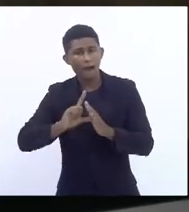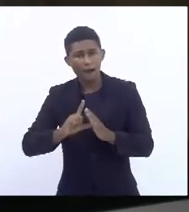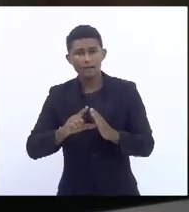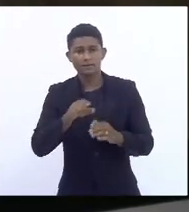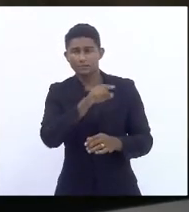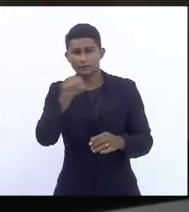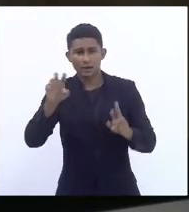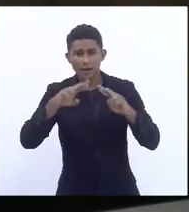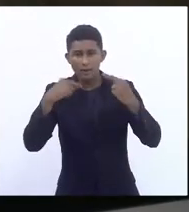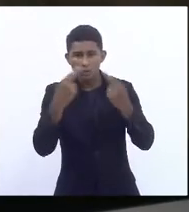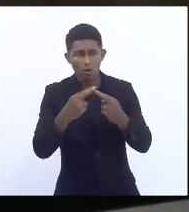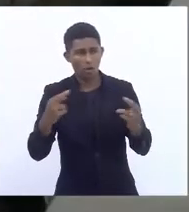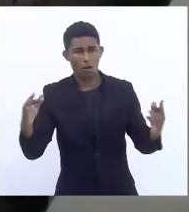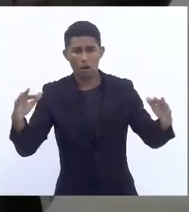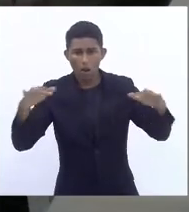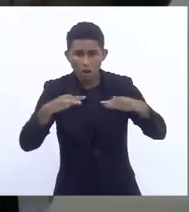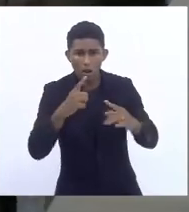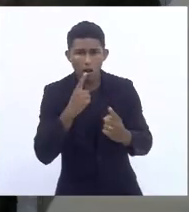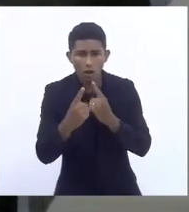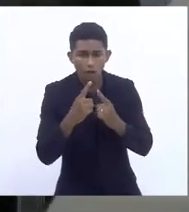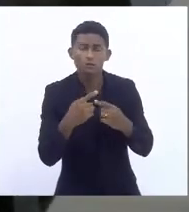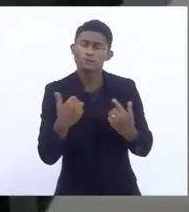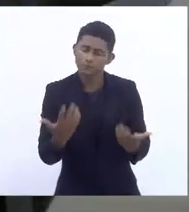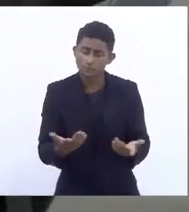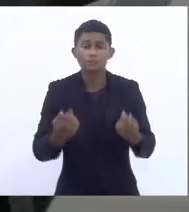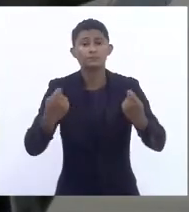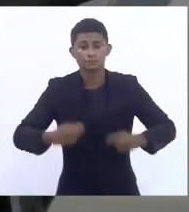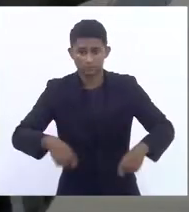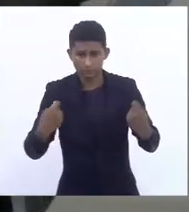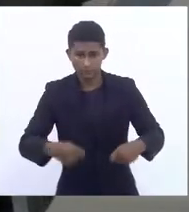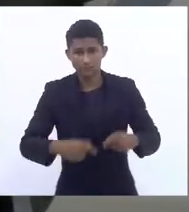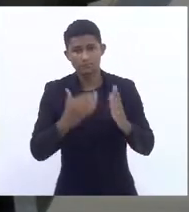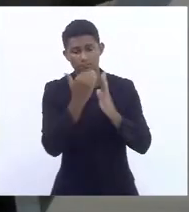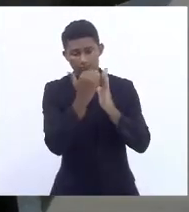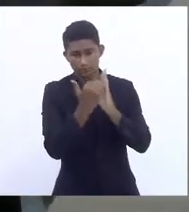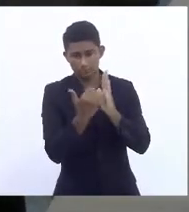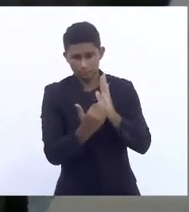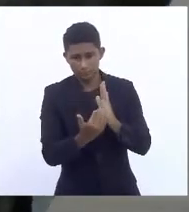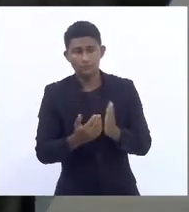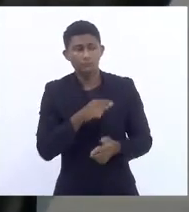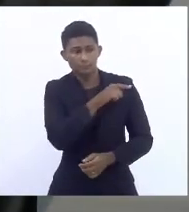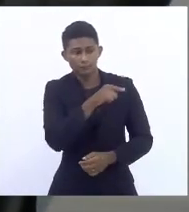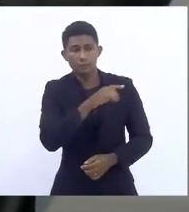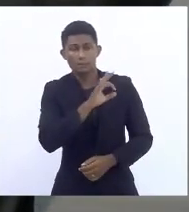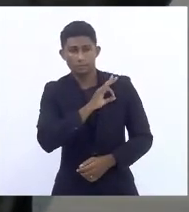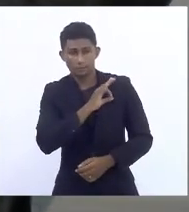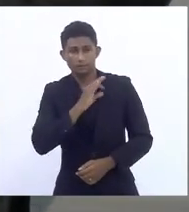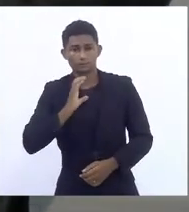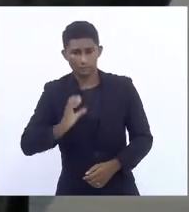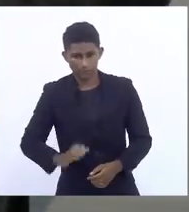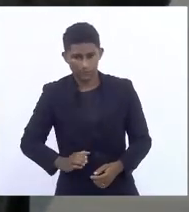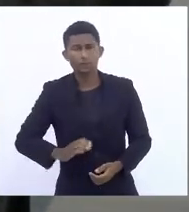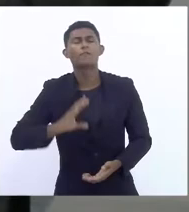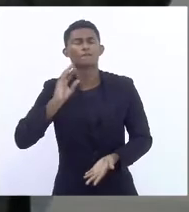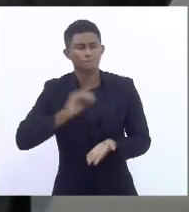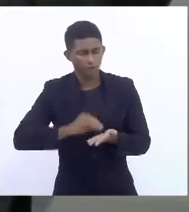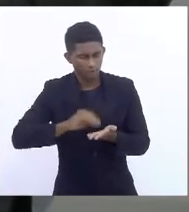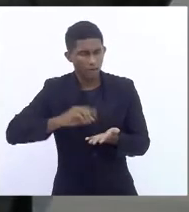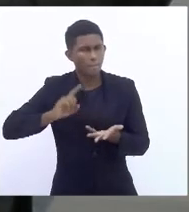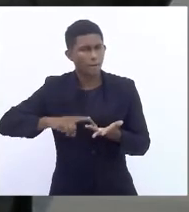senhor deputado Márcio Pacheco, nós temos muitas pendências com a Polícia Civil. Temos a pendência do